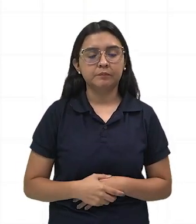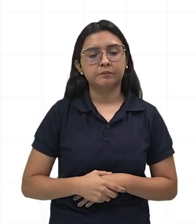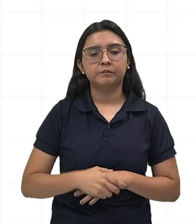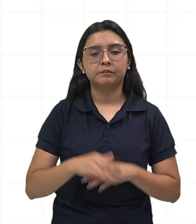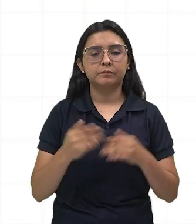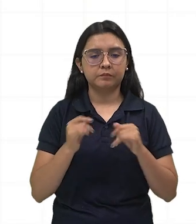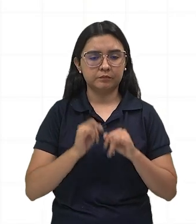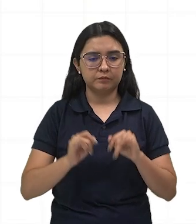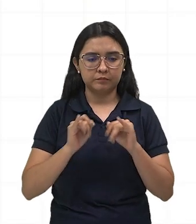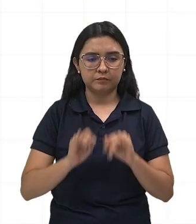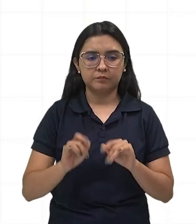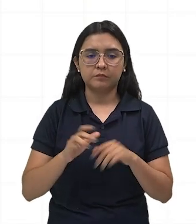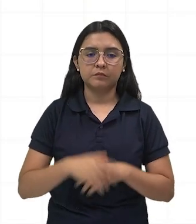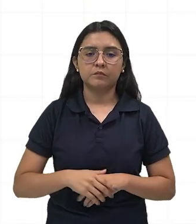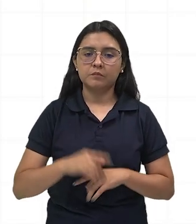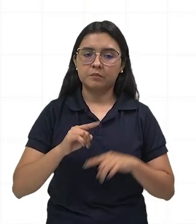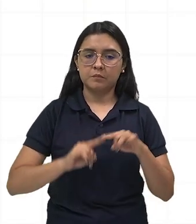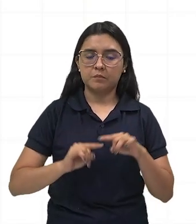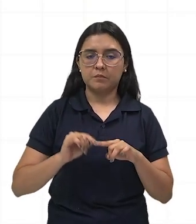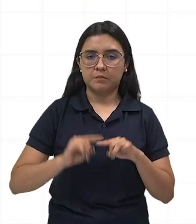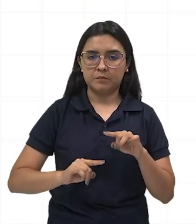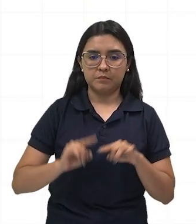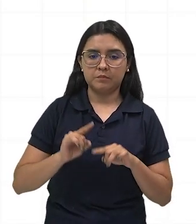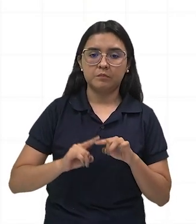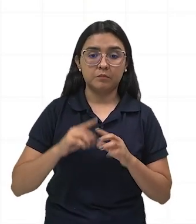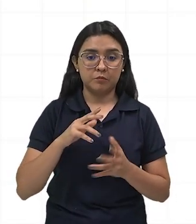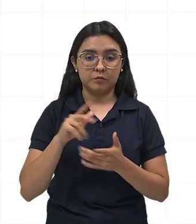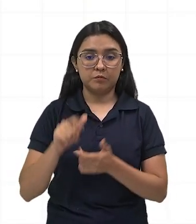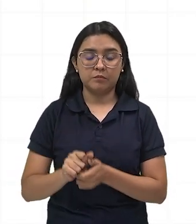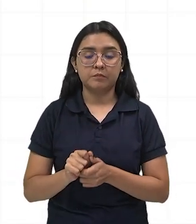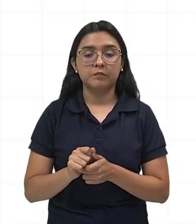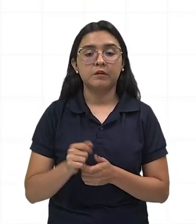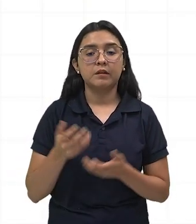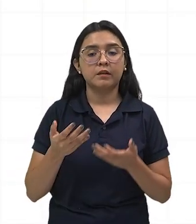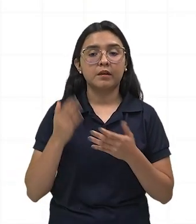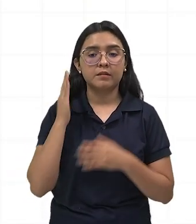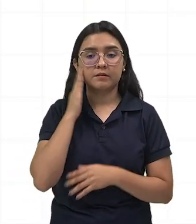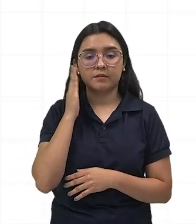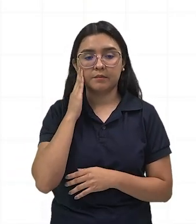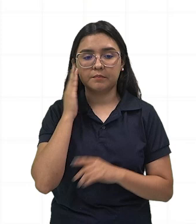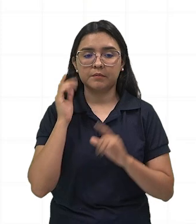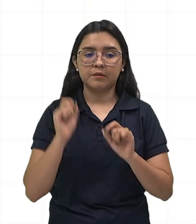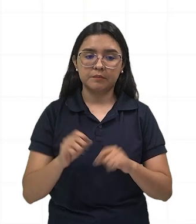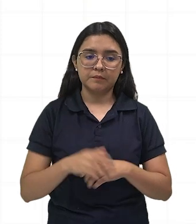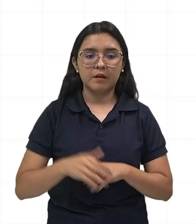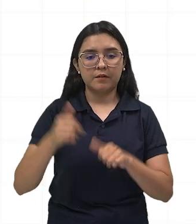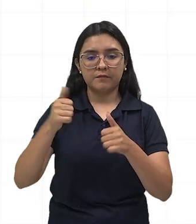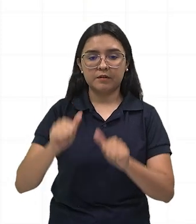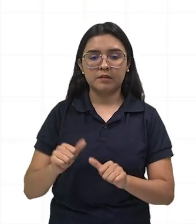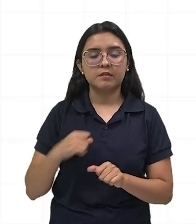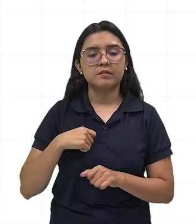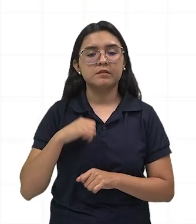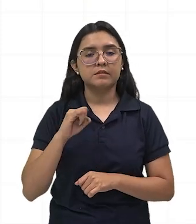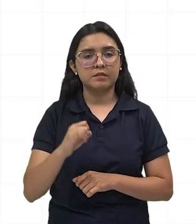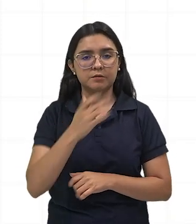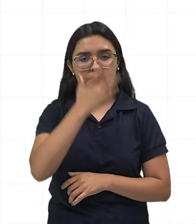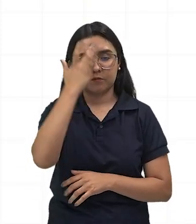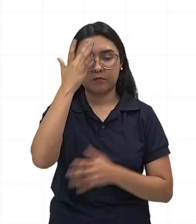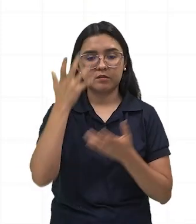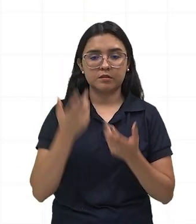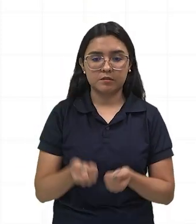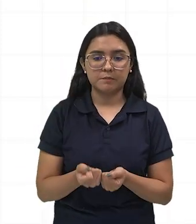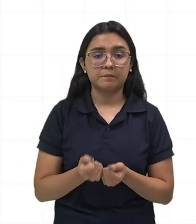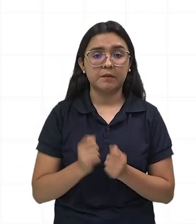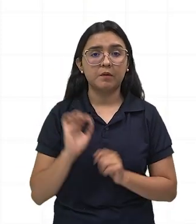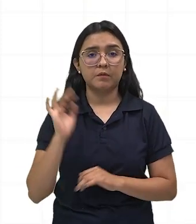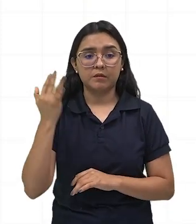produto globalmente e deseja avaliar a aceitação desse produto entre os consumidores. Detalhe que isso acontece hoje em